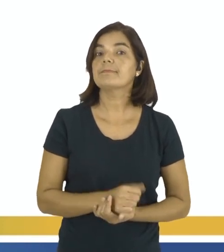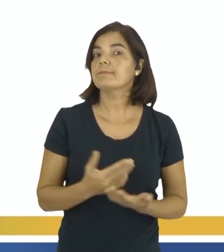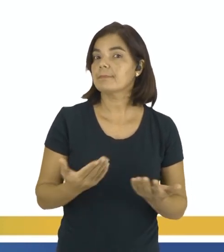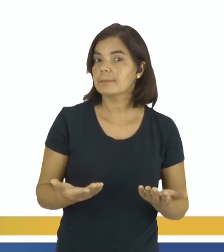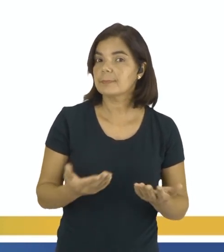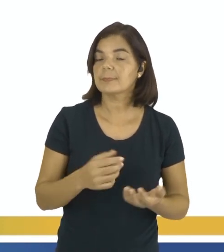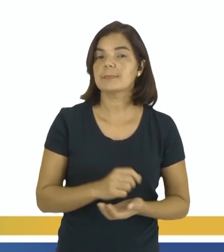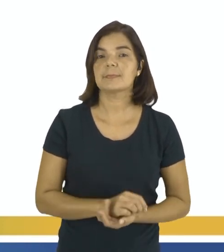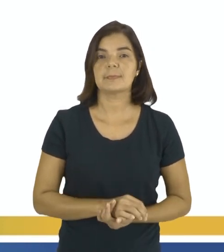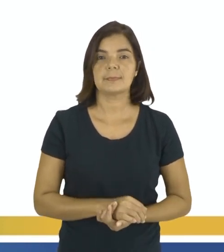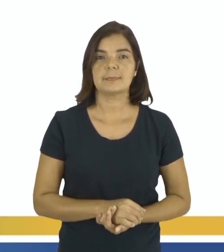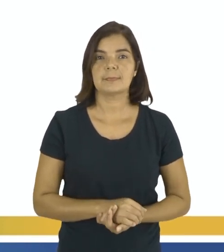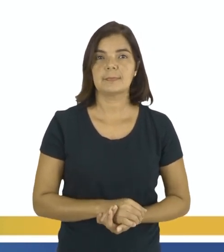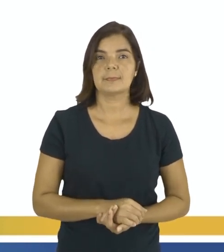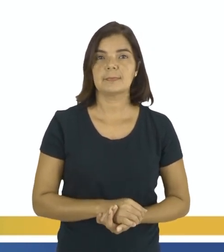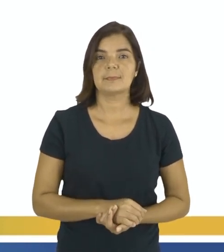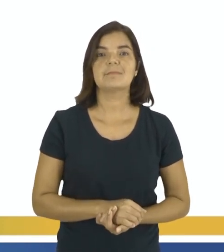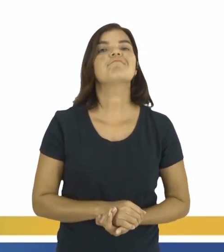aí?